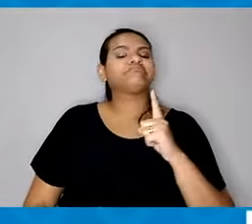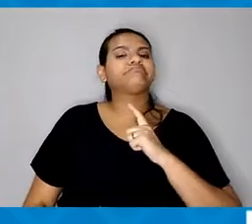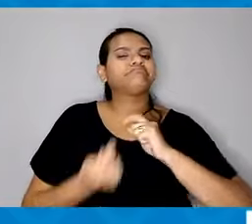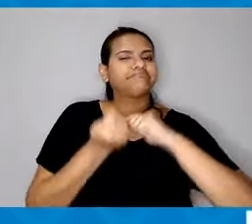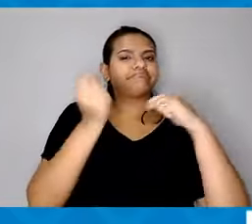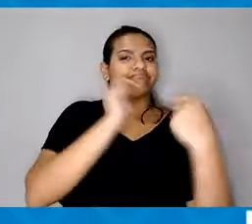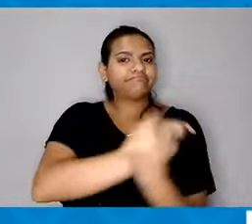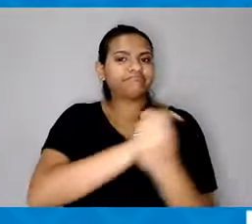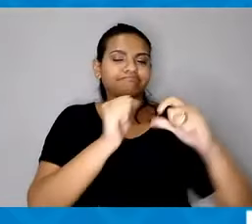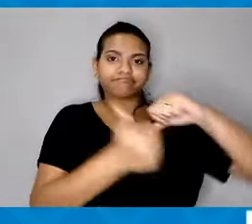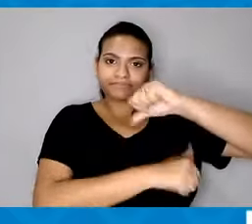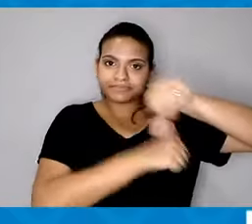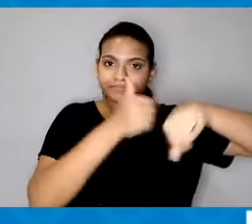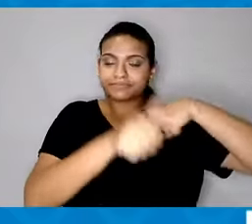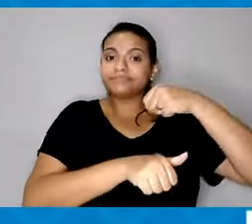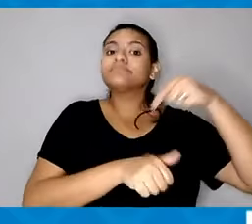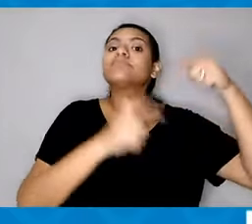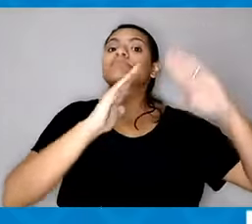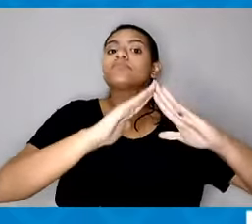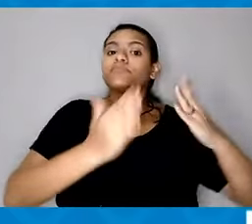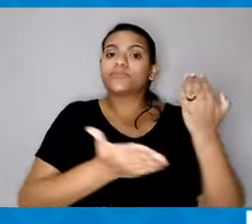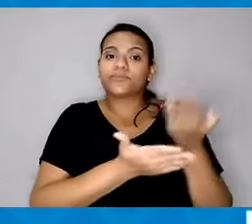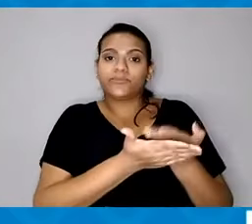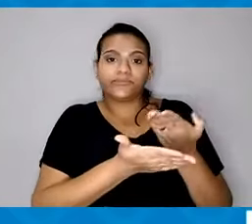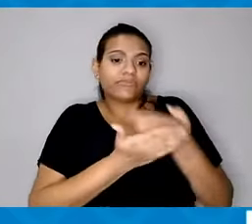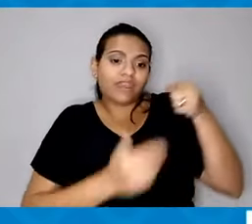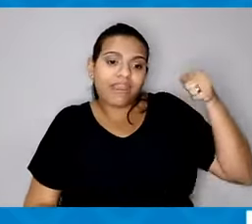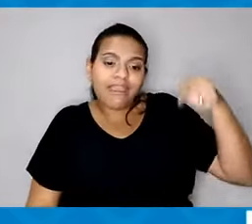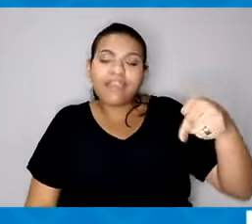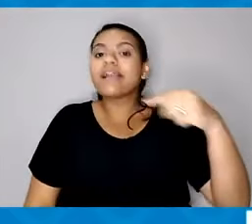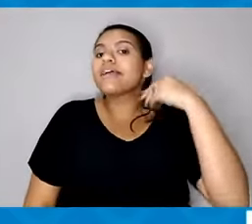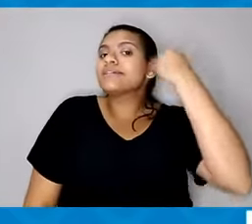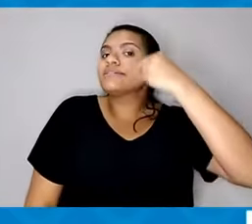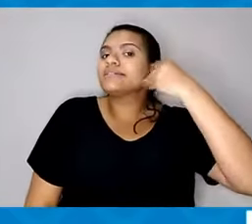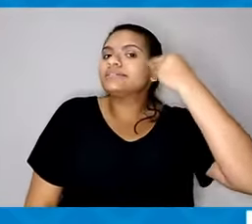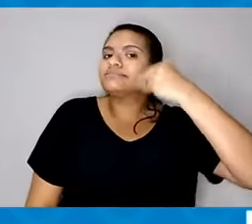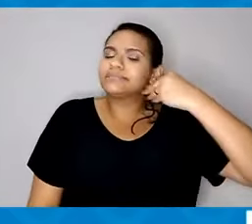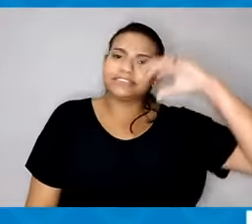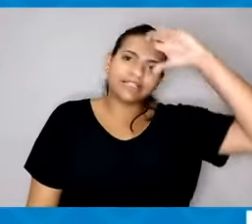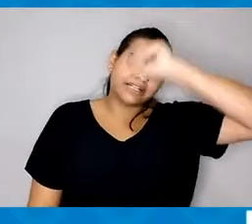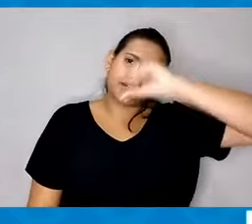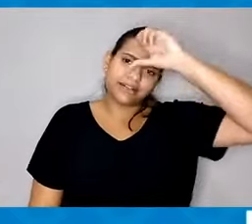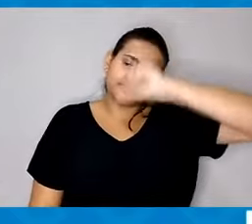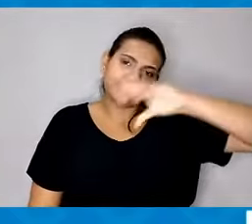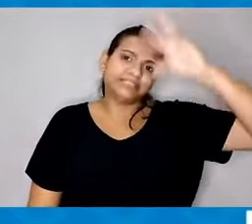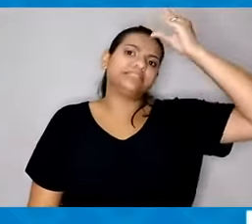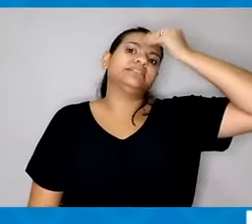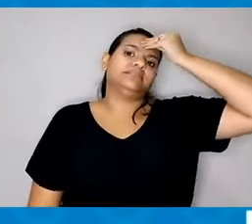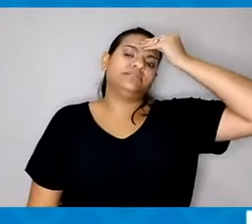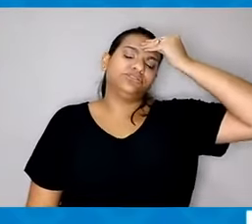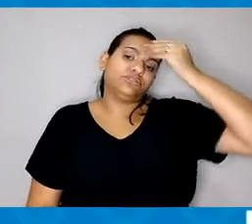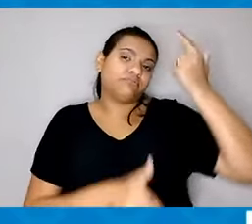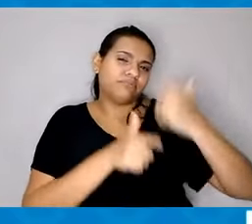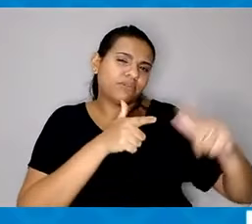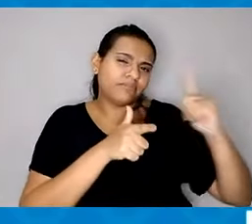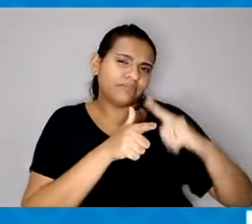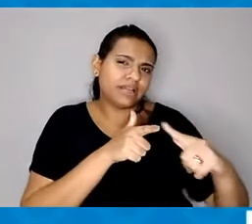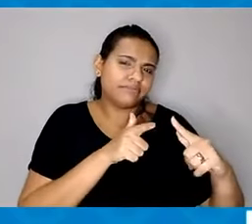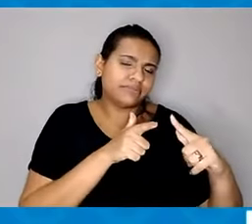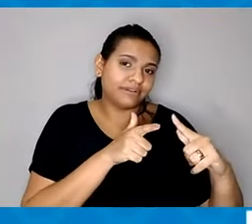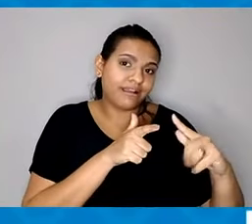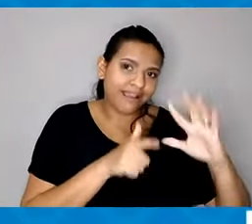de experiências imersivas de aprendizagens baseadas na resolução de problemas complexos. Essa é uma tomada de